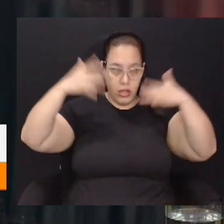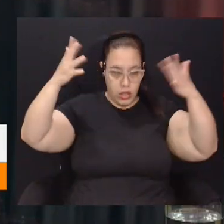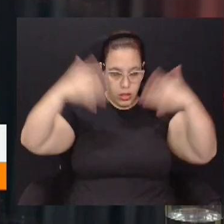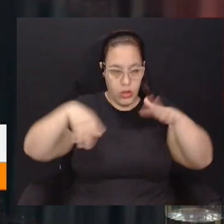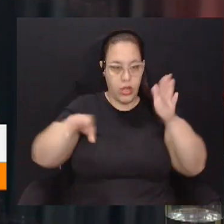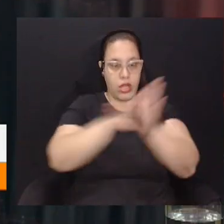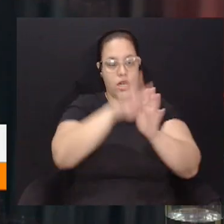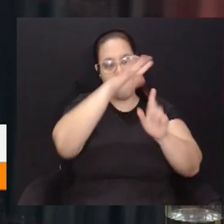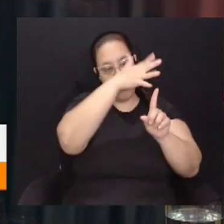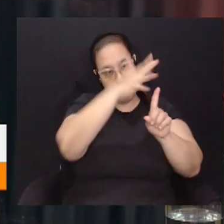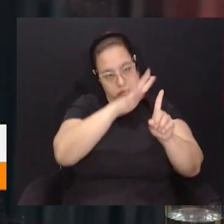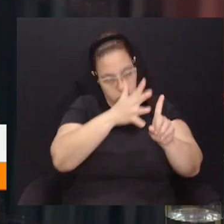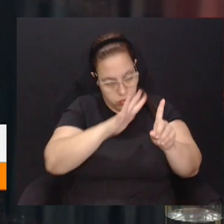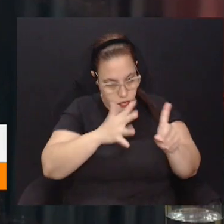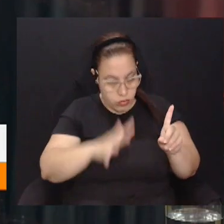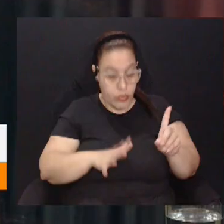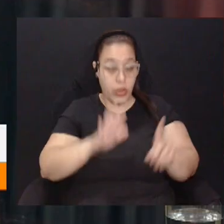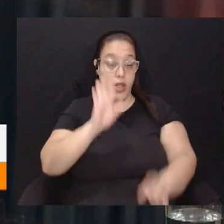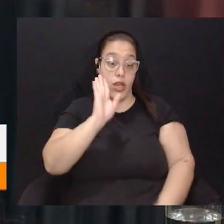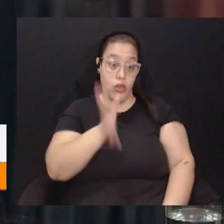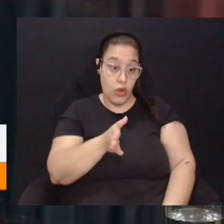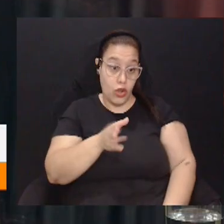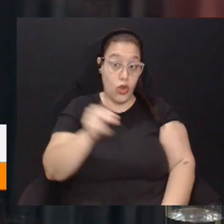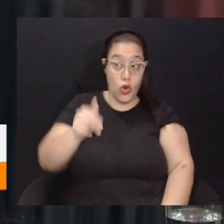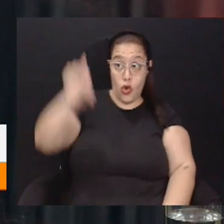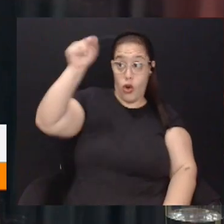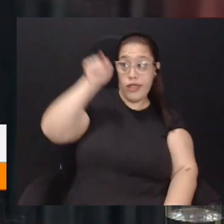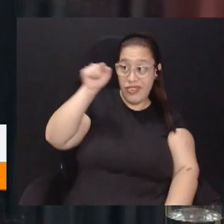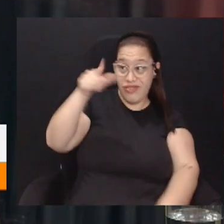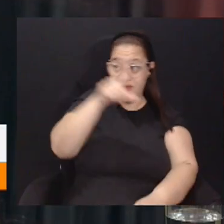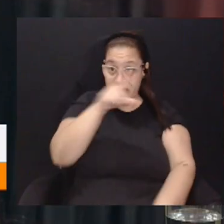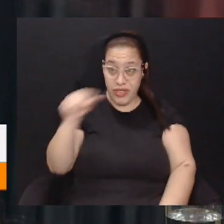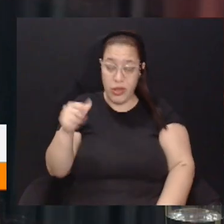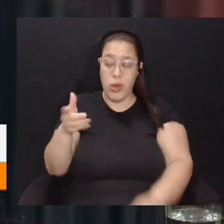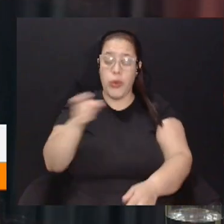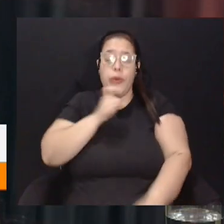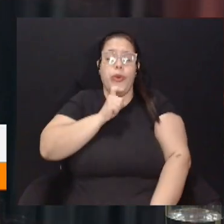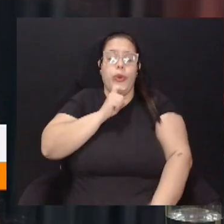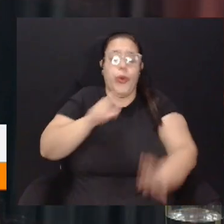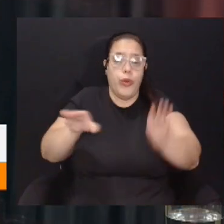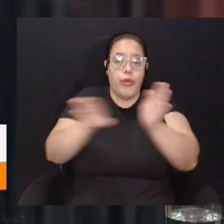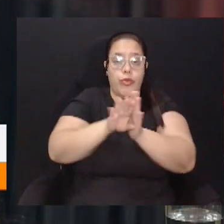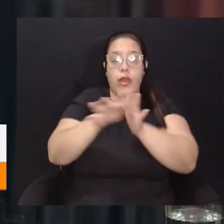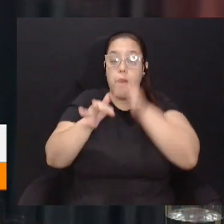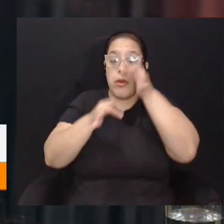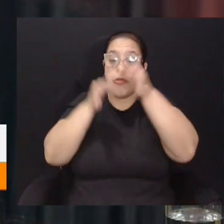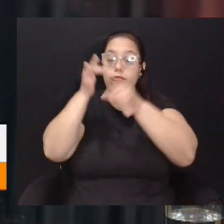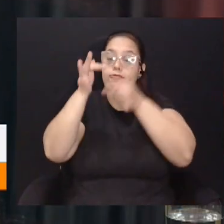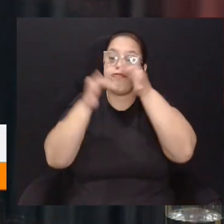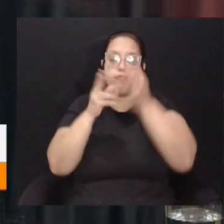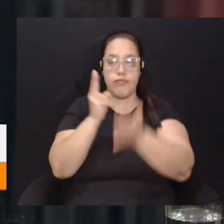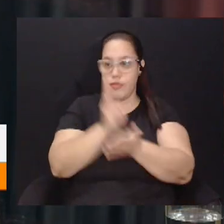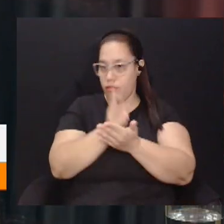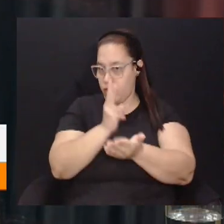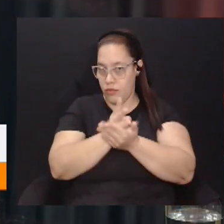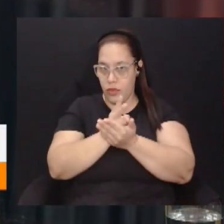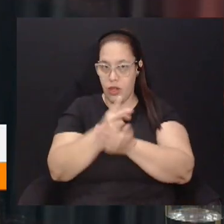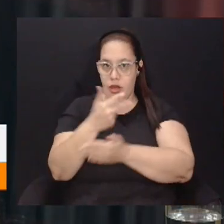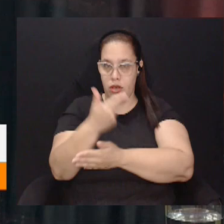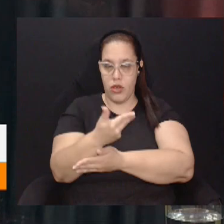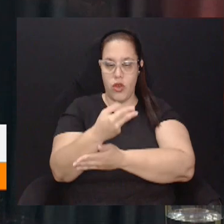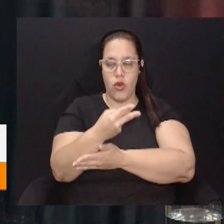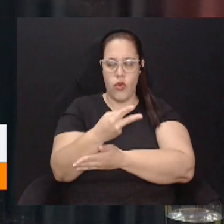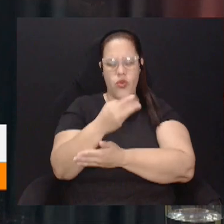perfeito. Já no hemisfério norte, nós saímos do inverno e entramos na primavera. Isso sempre entre 20 e 21. A